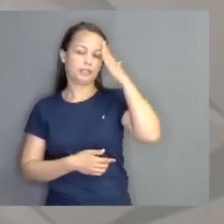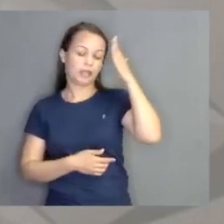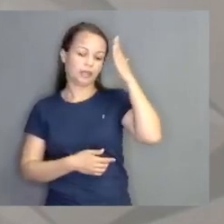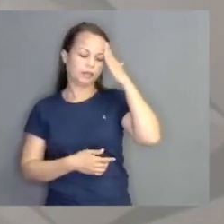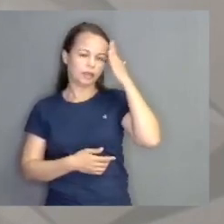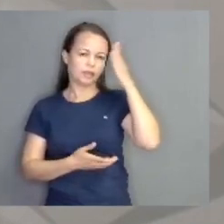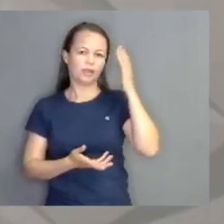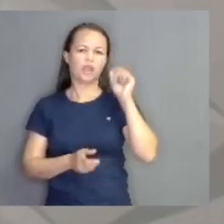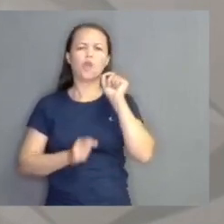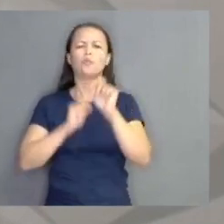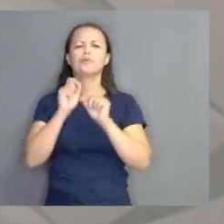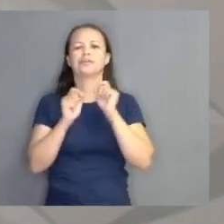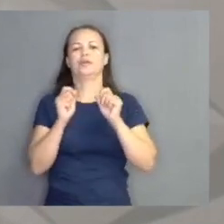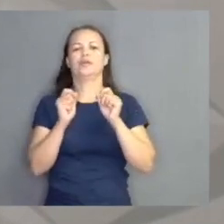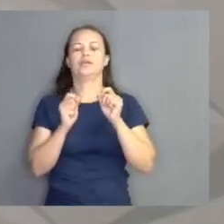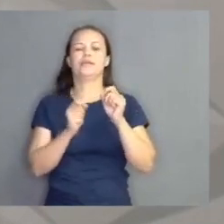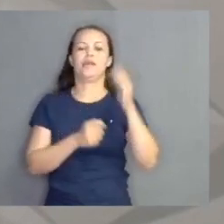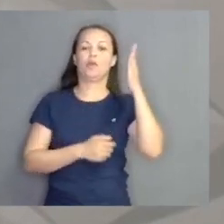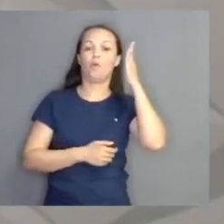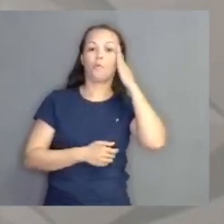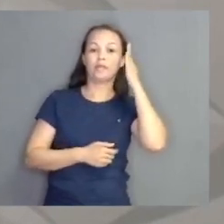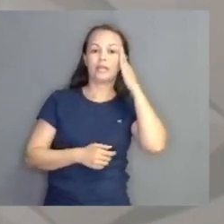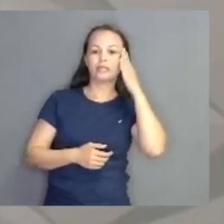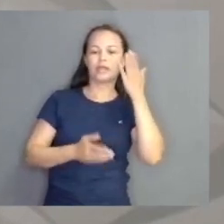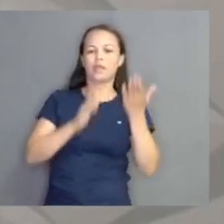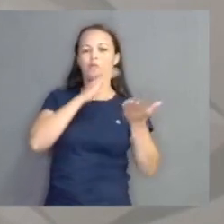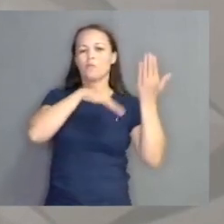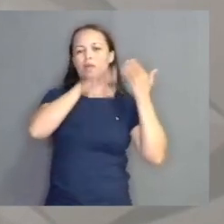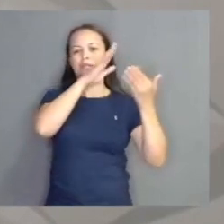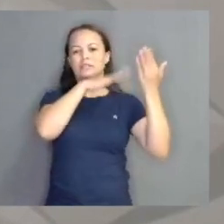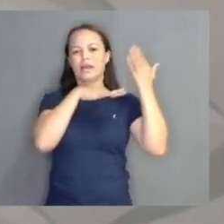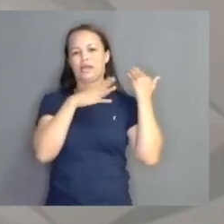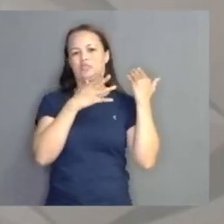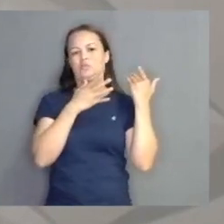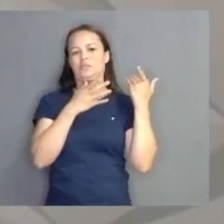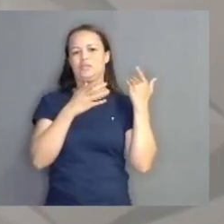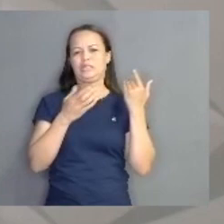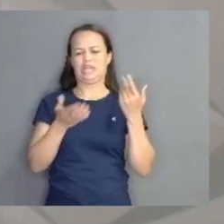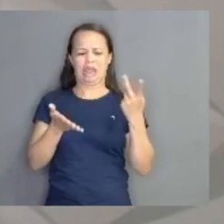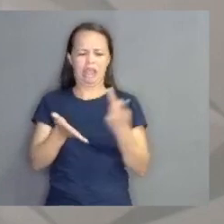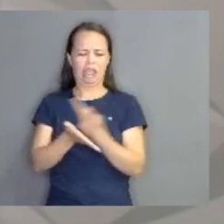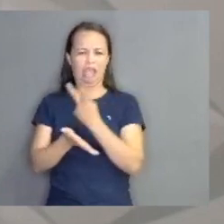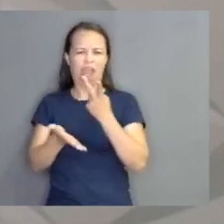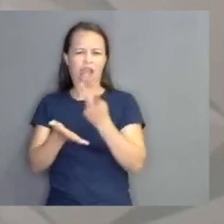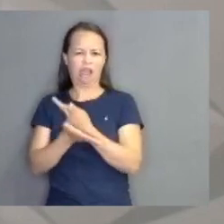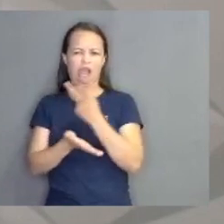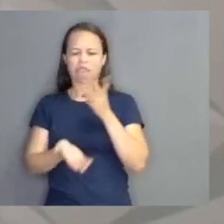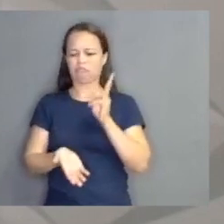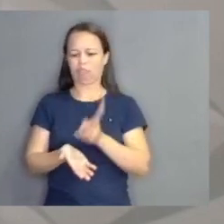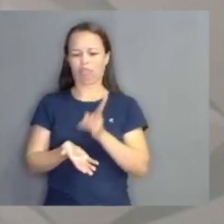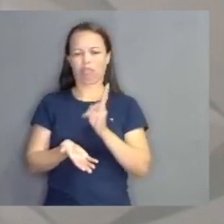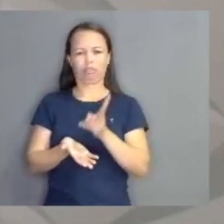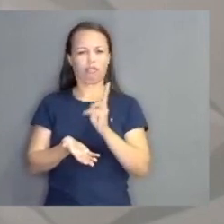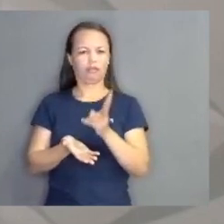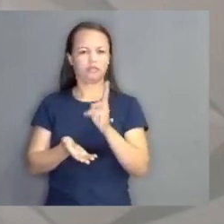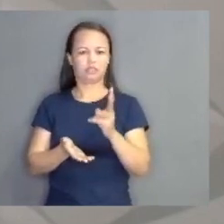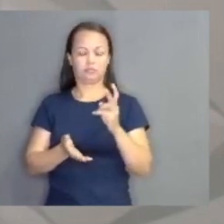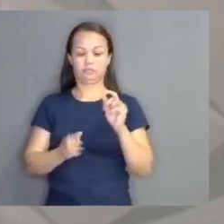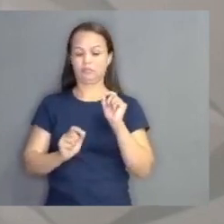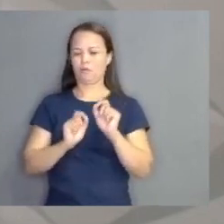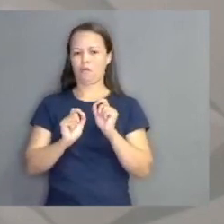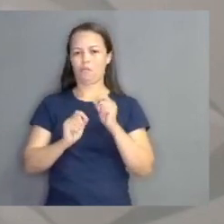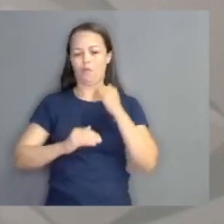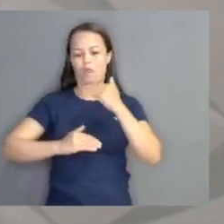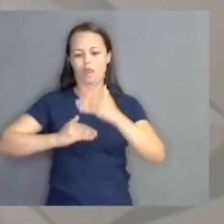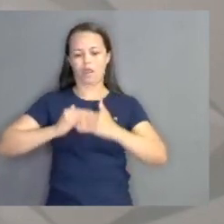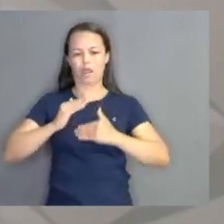compreendendo o passado, para não repetir erros e ver que está havendo constantemente uma evolução,